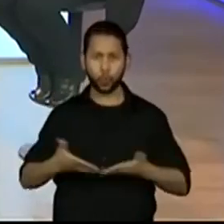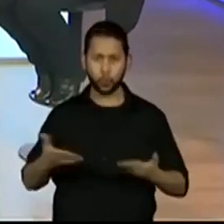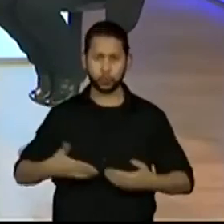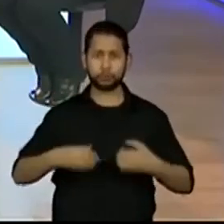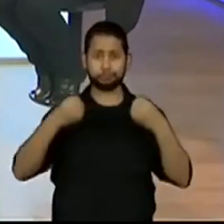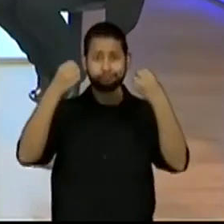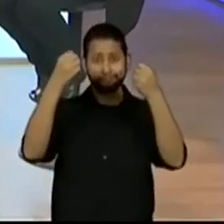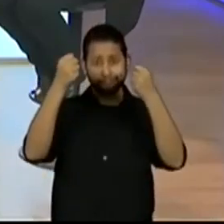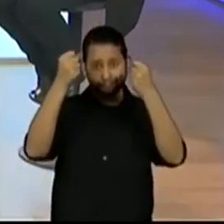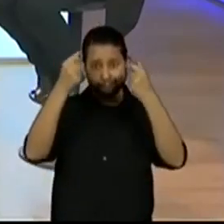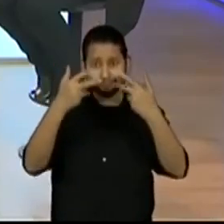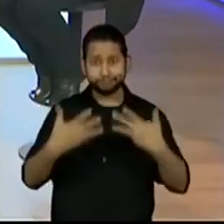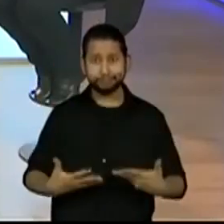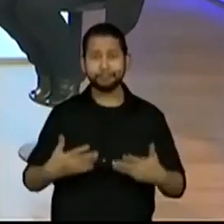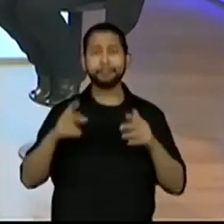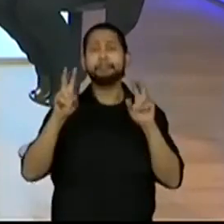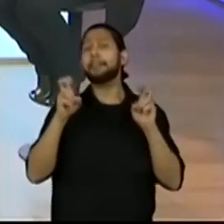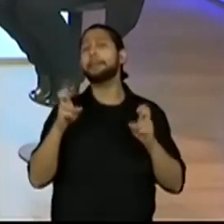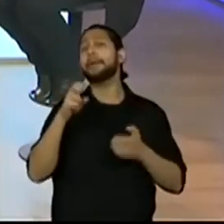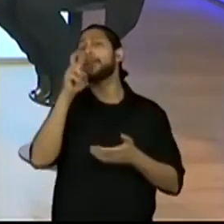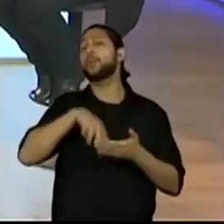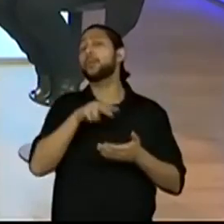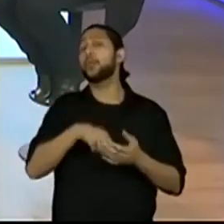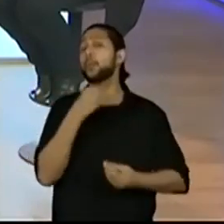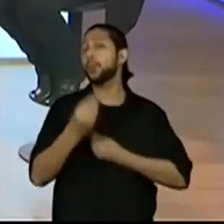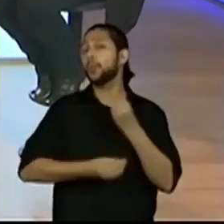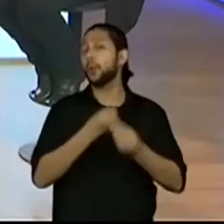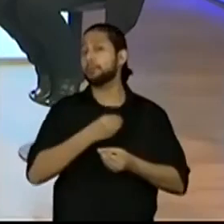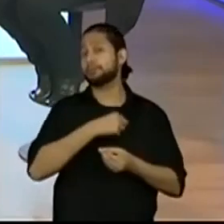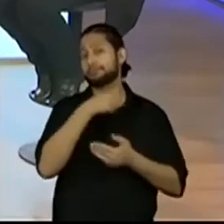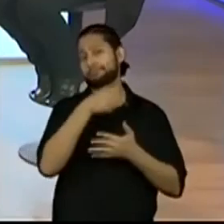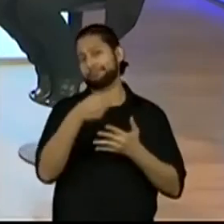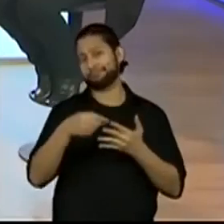falar sobre leitura. Pode passar.